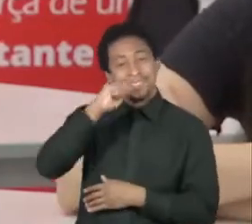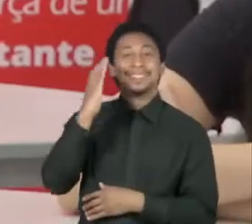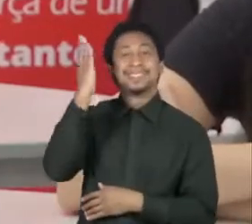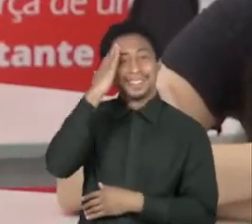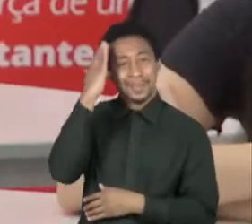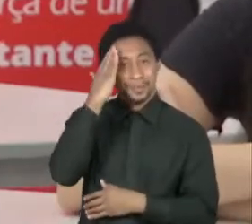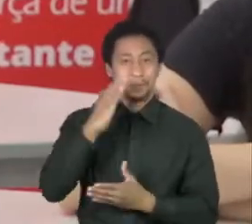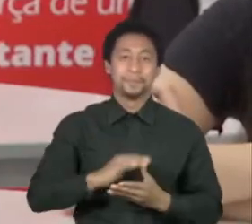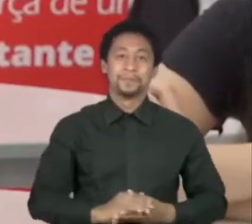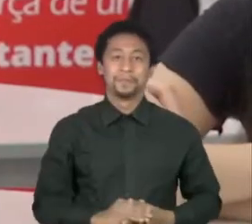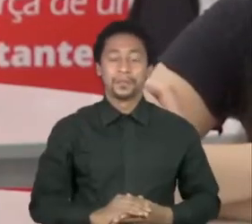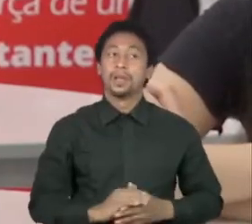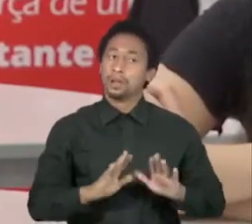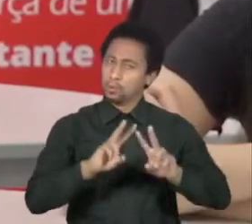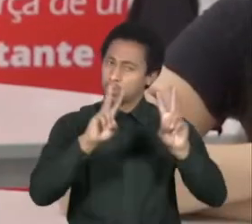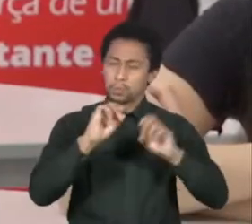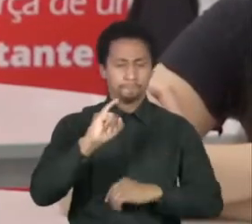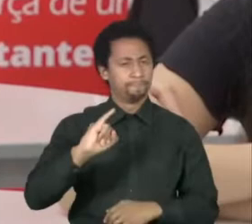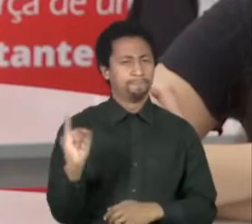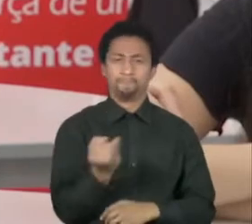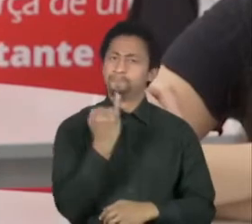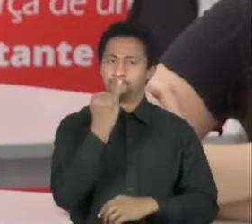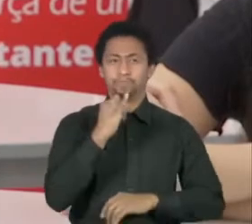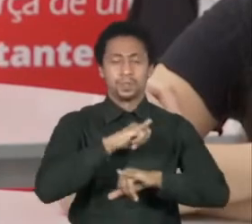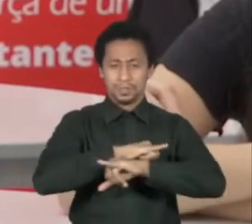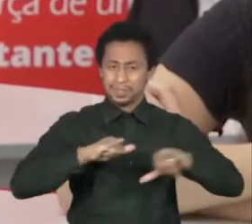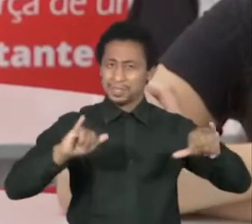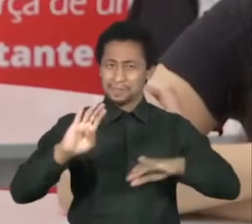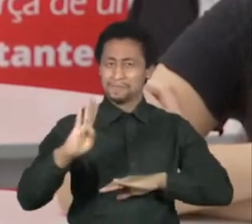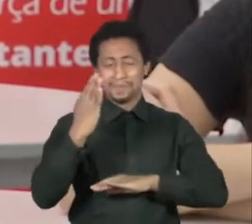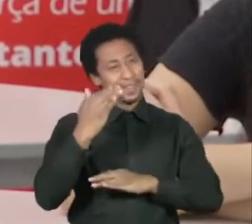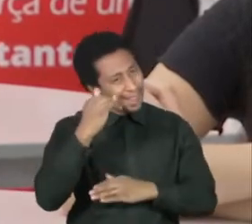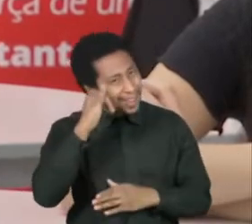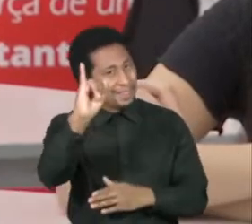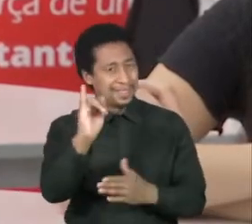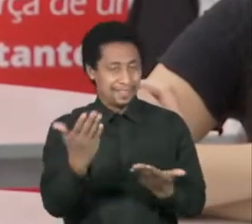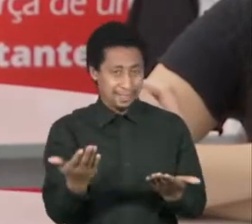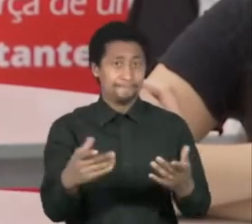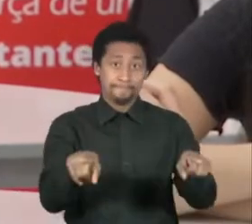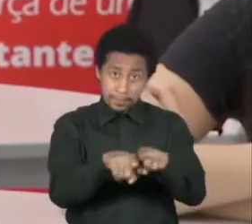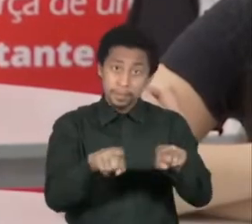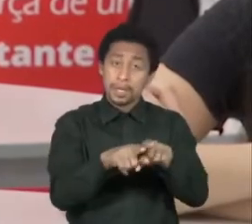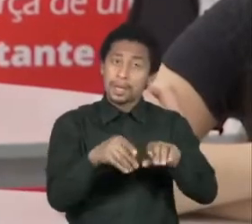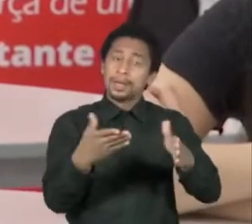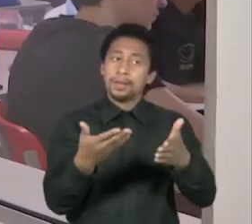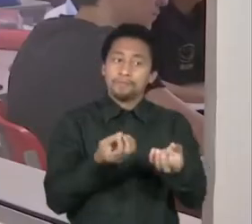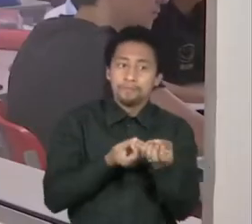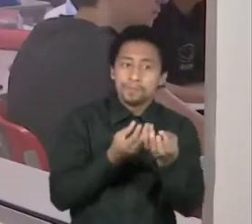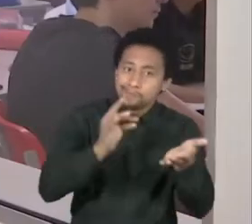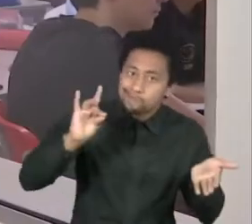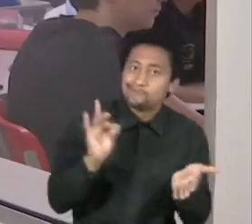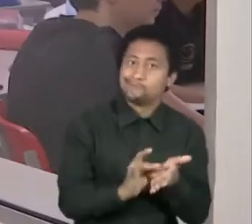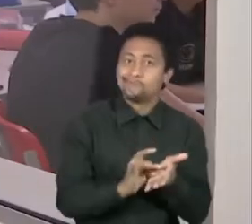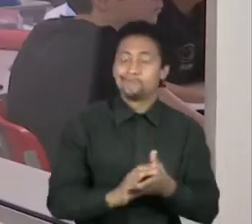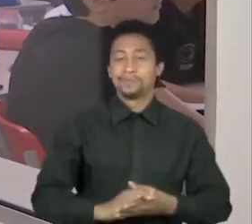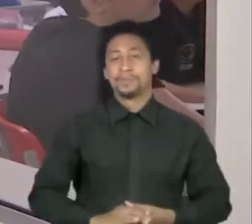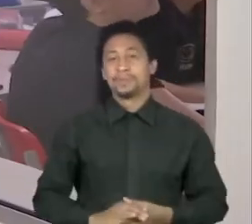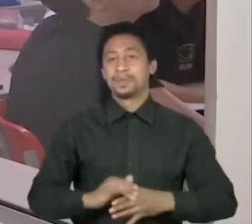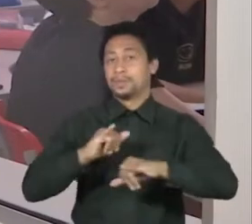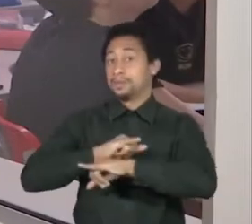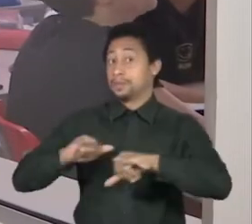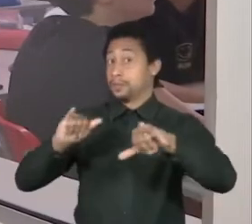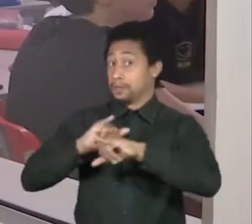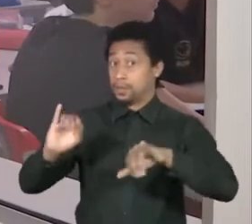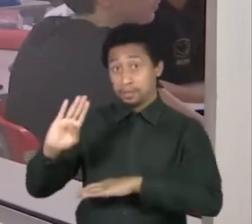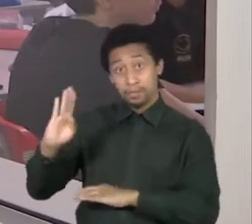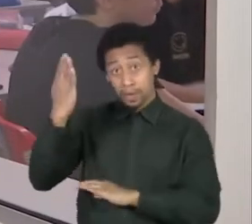aprofundada sobre esse assunto é fundamental para combater a fake news e ter realmente o acesso pleno à verdade. As fake news não fazem parte da